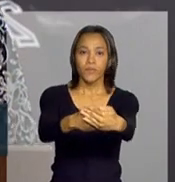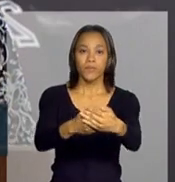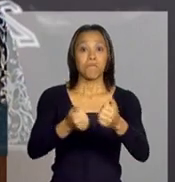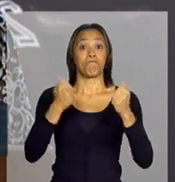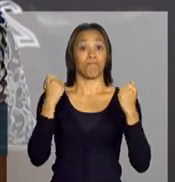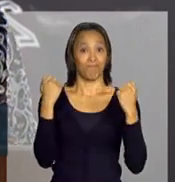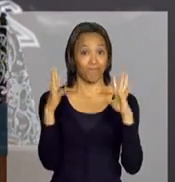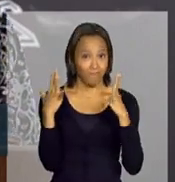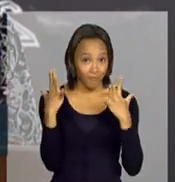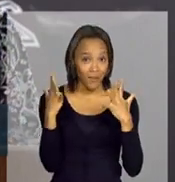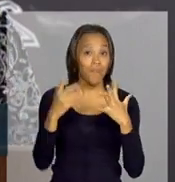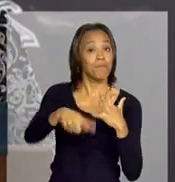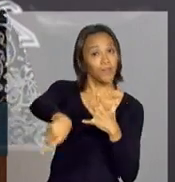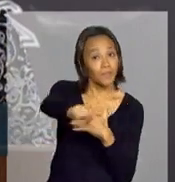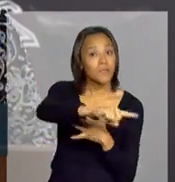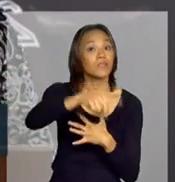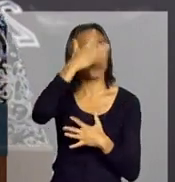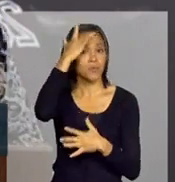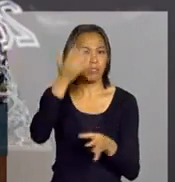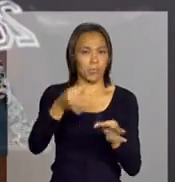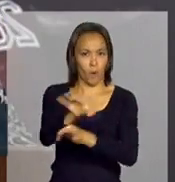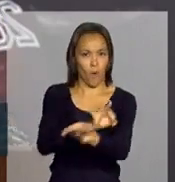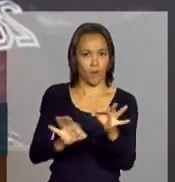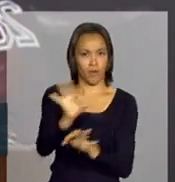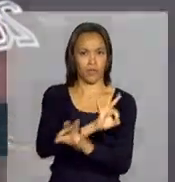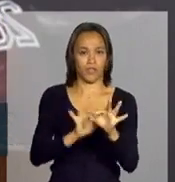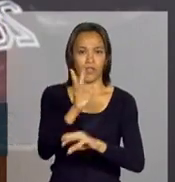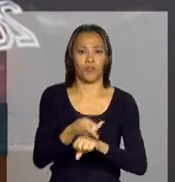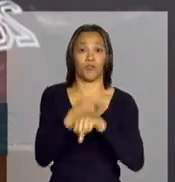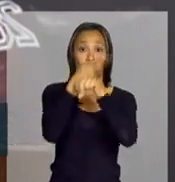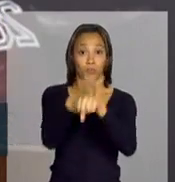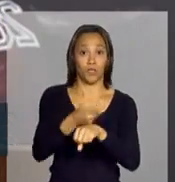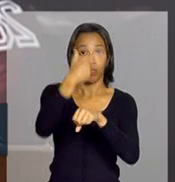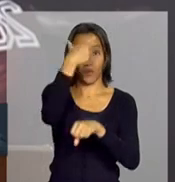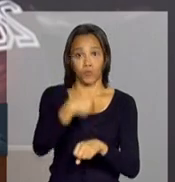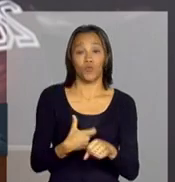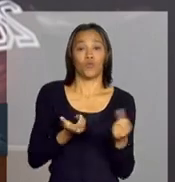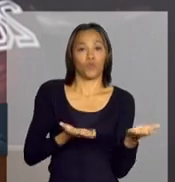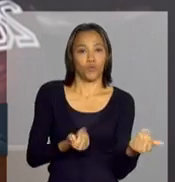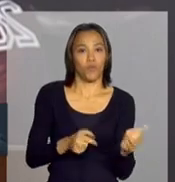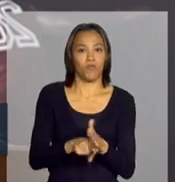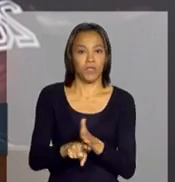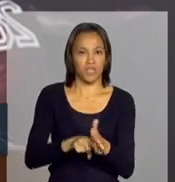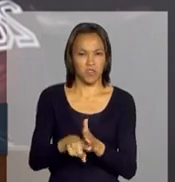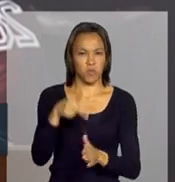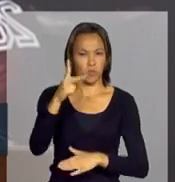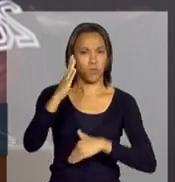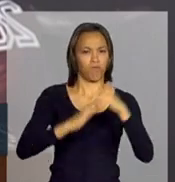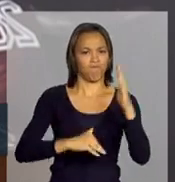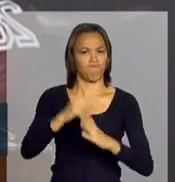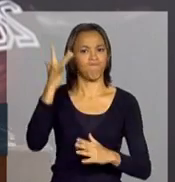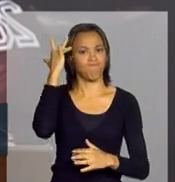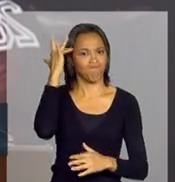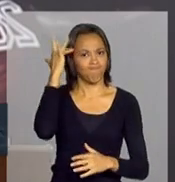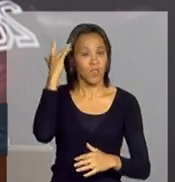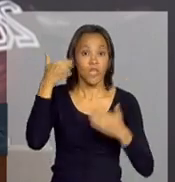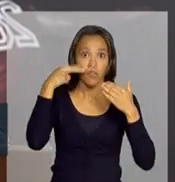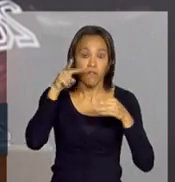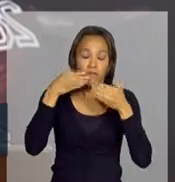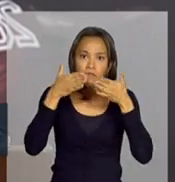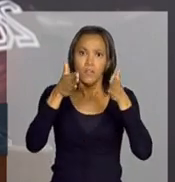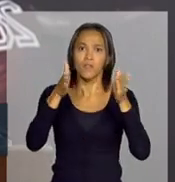Parabéns aos organizadores do prêmio jovem cientista por sua e ampla visão de